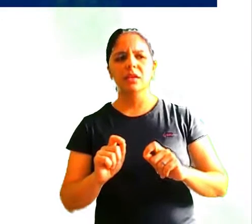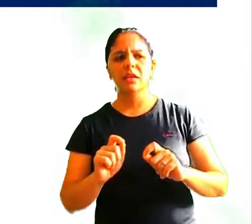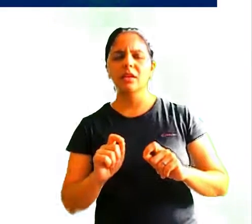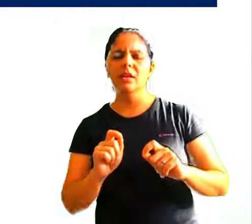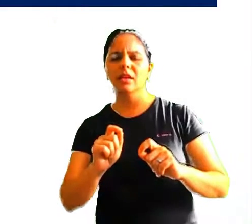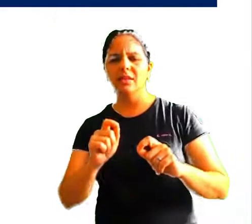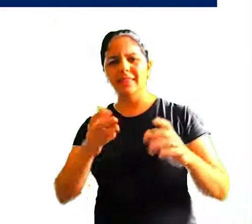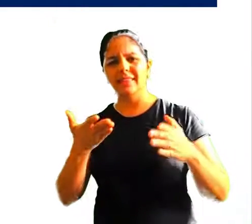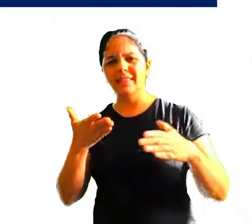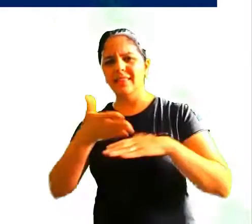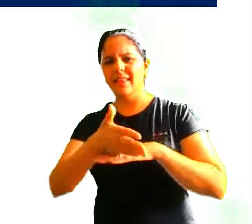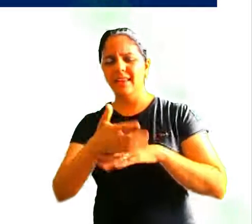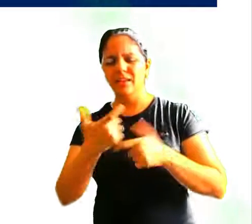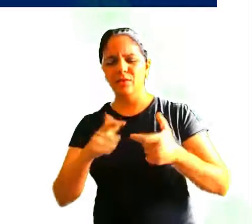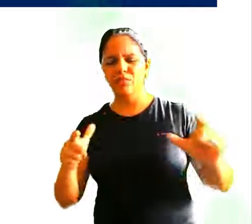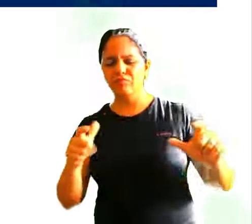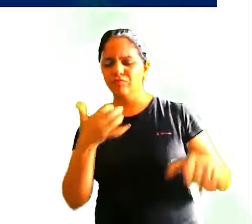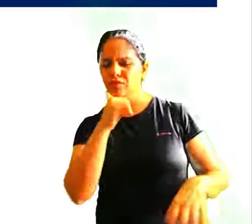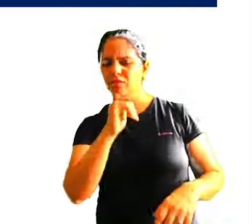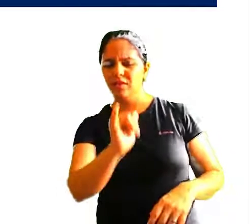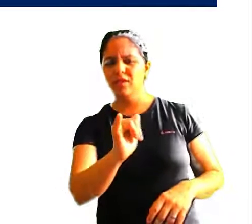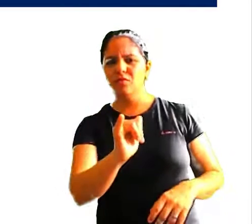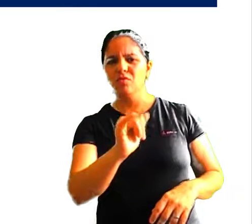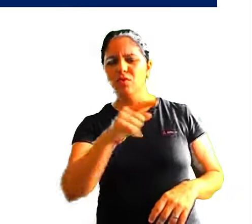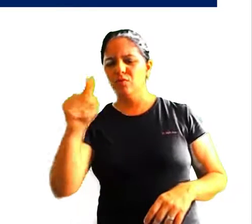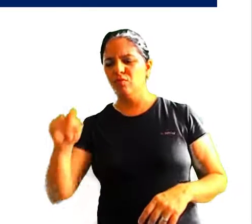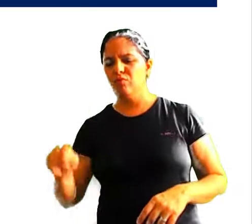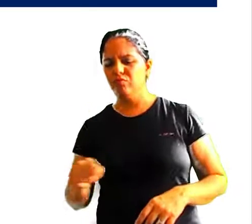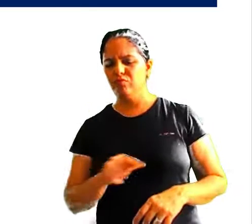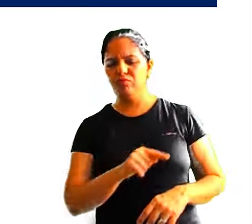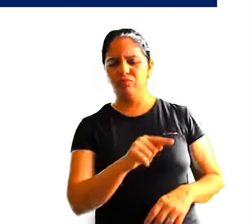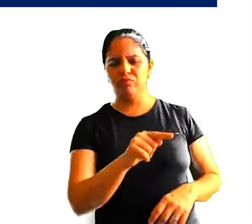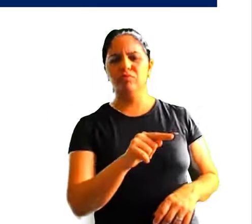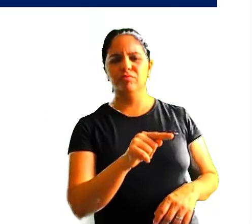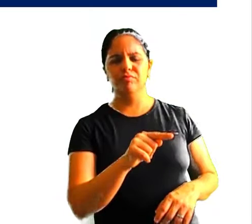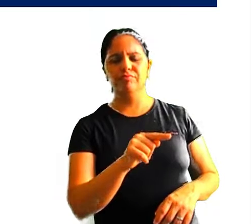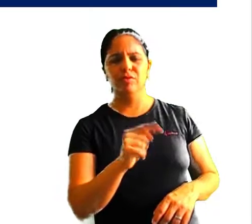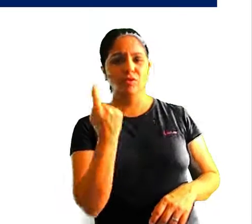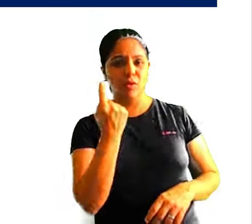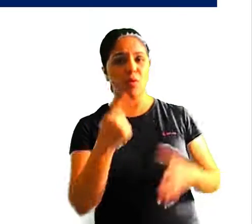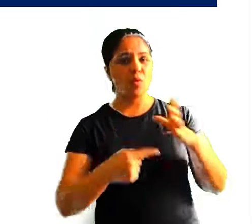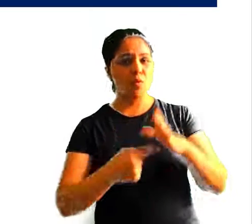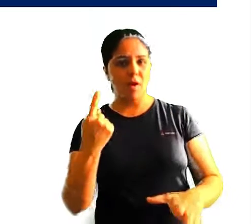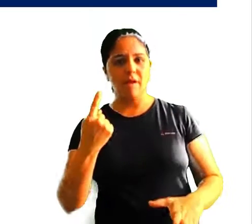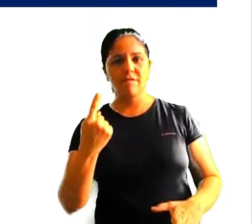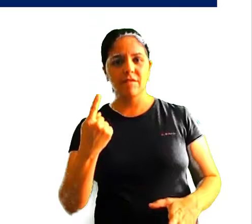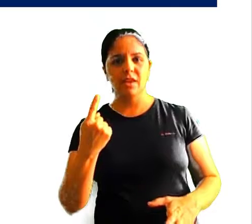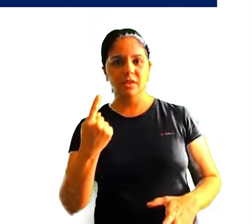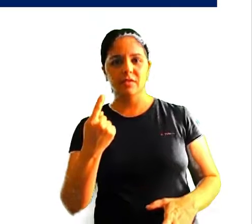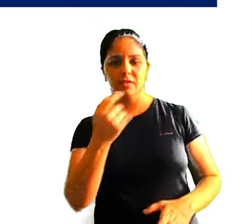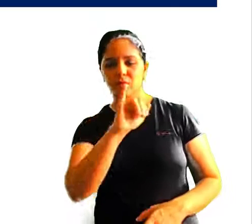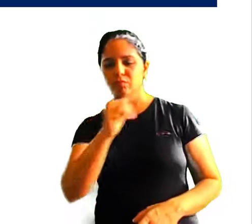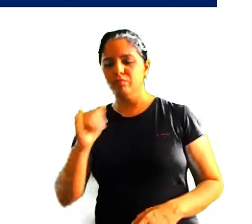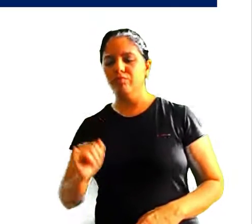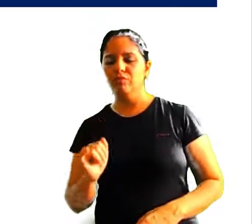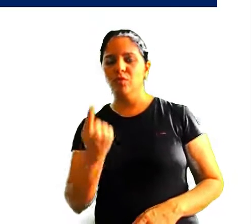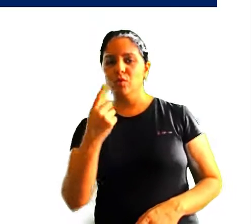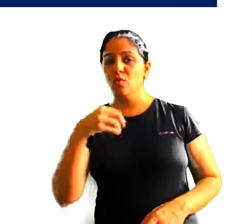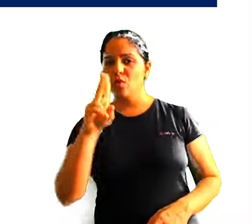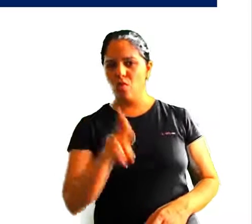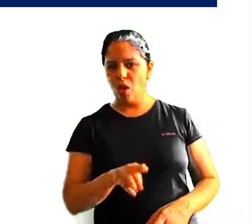percurso de um circuito que permita, partindo de um nó escolhido arbitrariamente, voltar ao ponto de partida